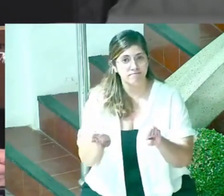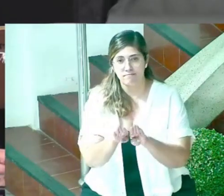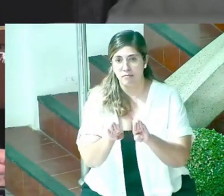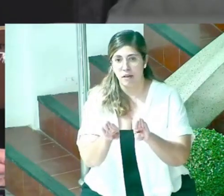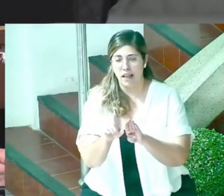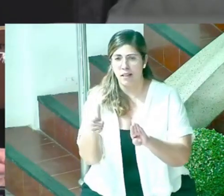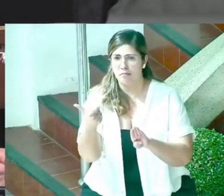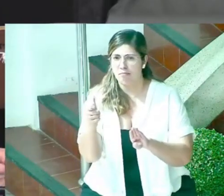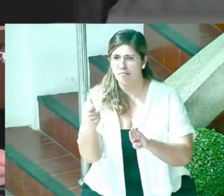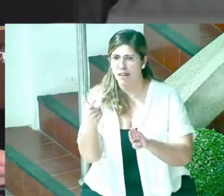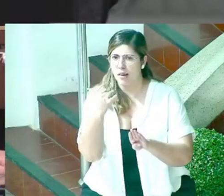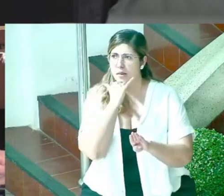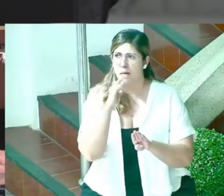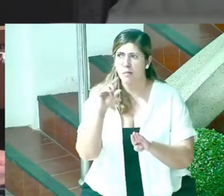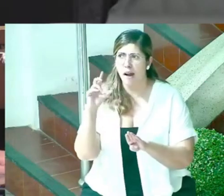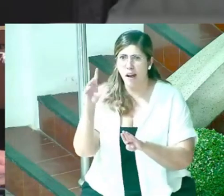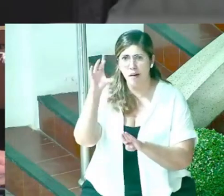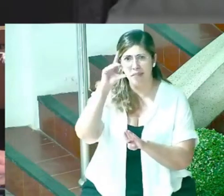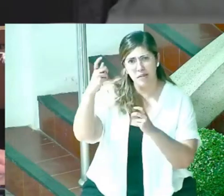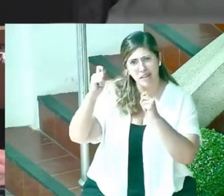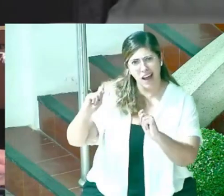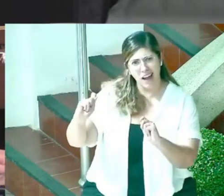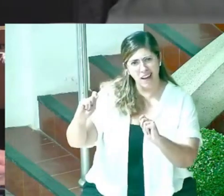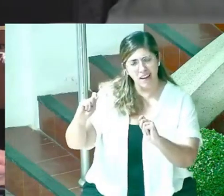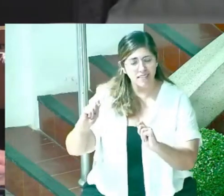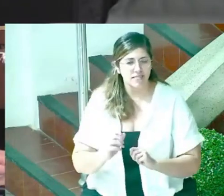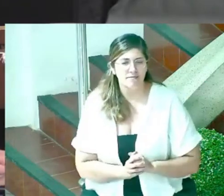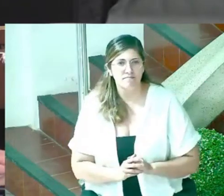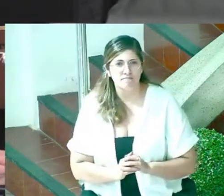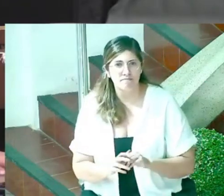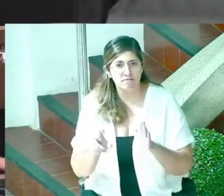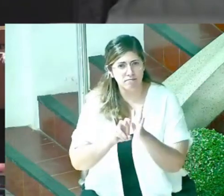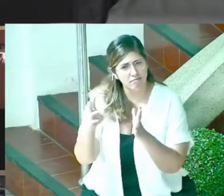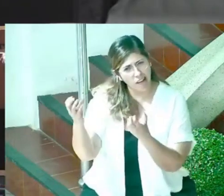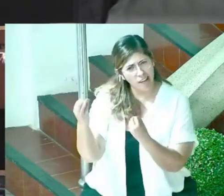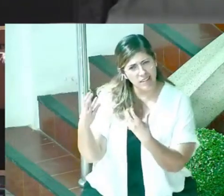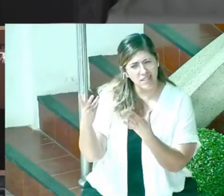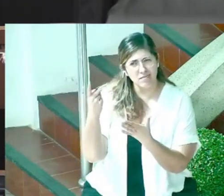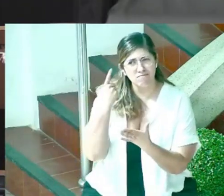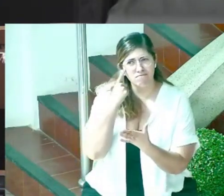vontade. Deus quer que nós oremos, que nós tenhamos vida